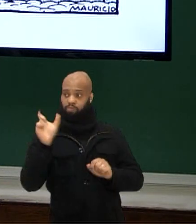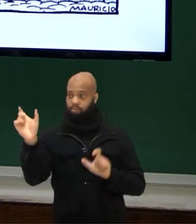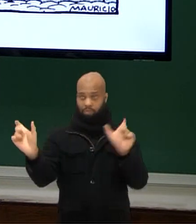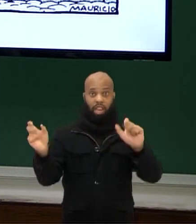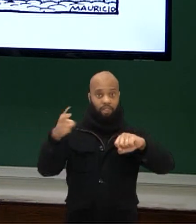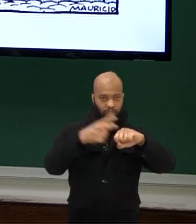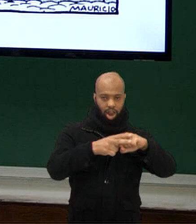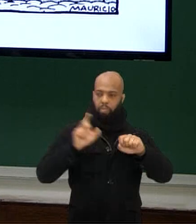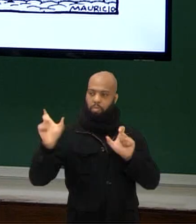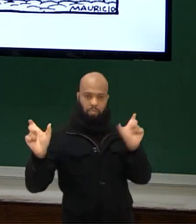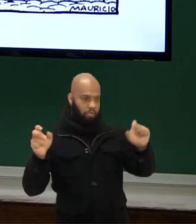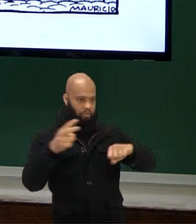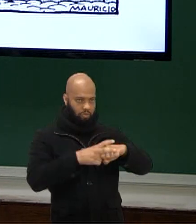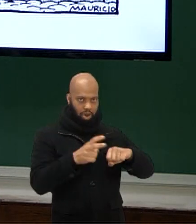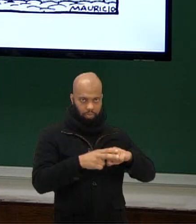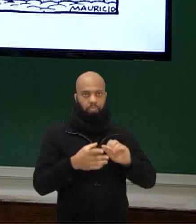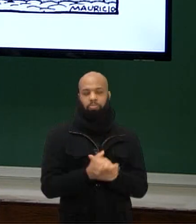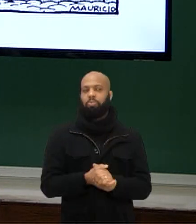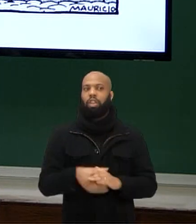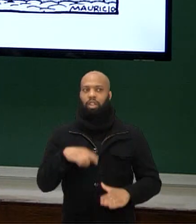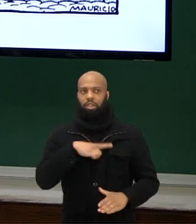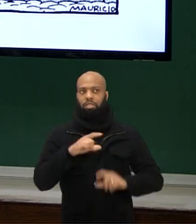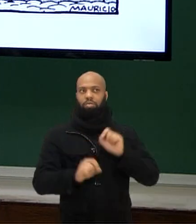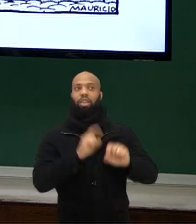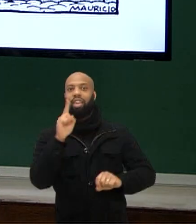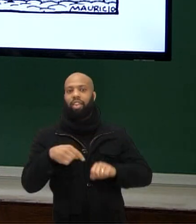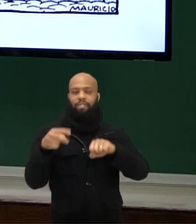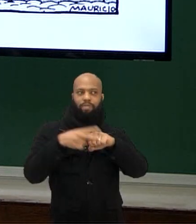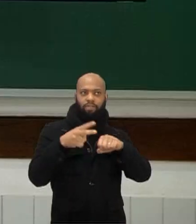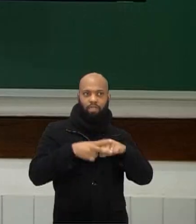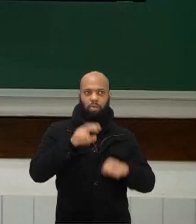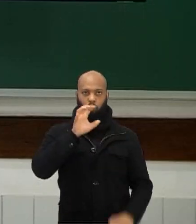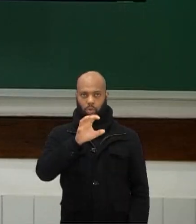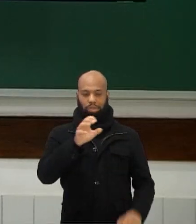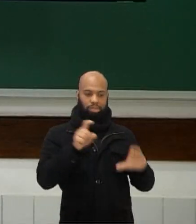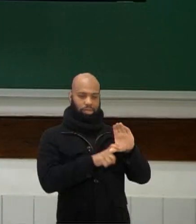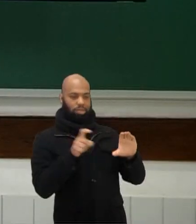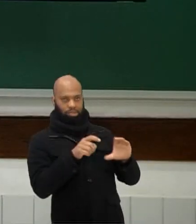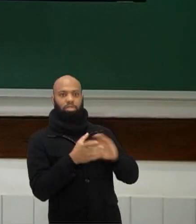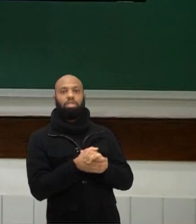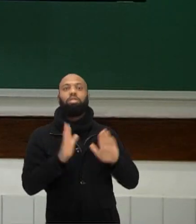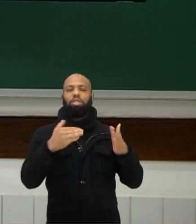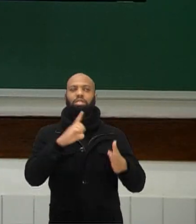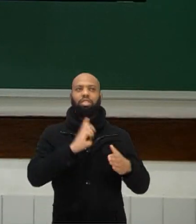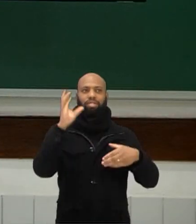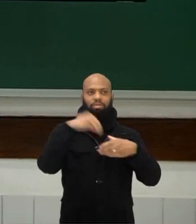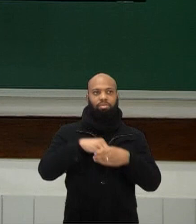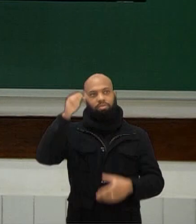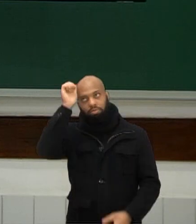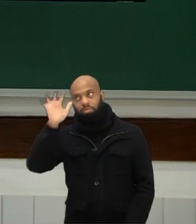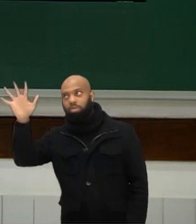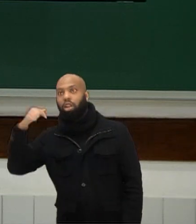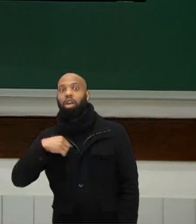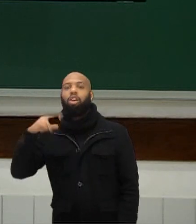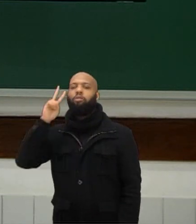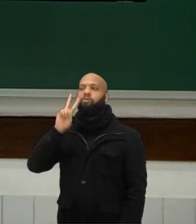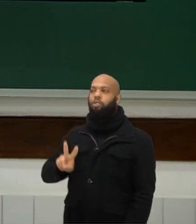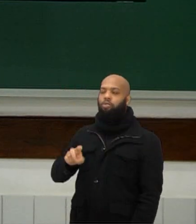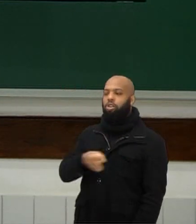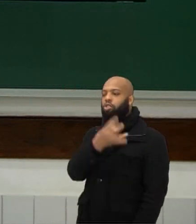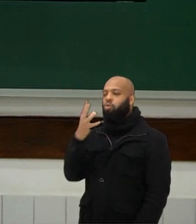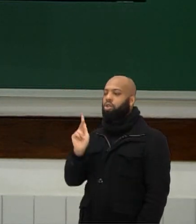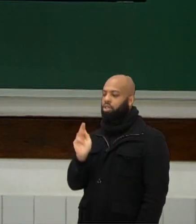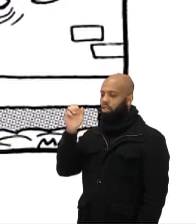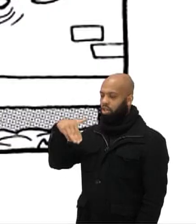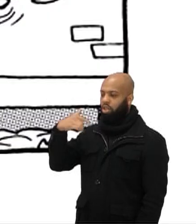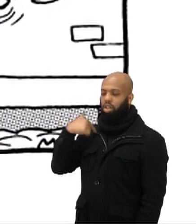verbos dependentes, um vai depender ali do outro, a gente chama de locução verbal. No balão eu tenho, vou ver quantos